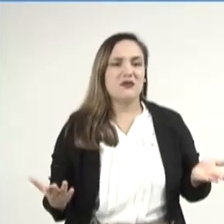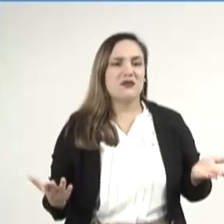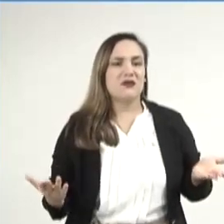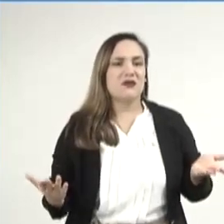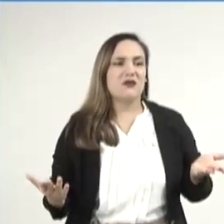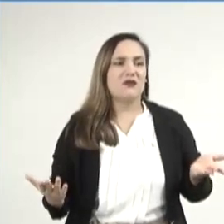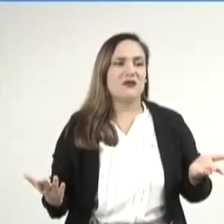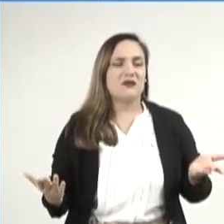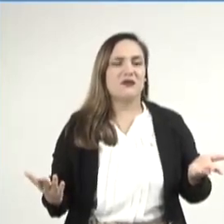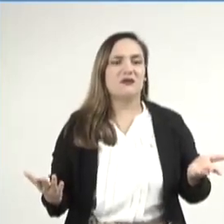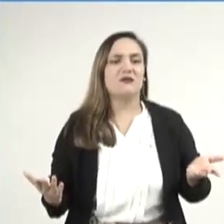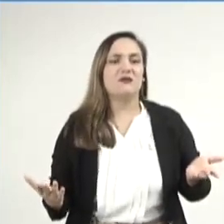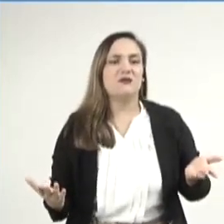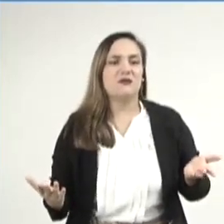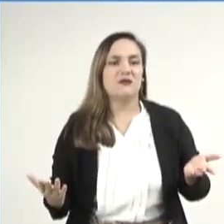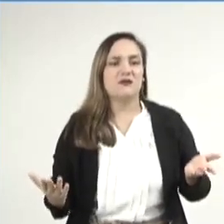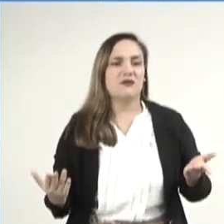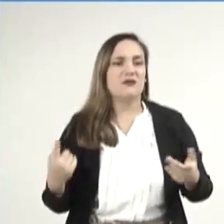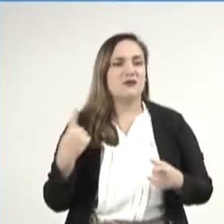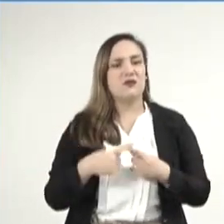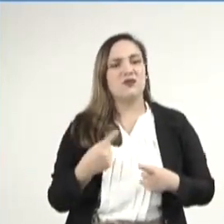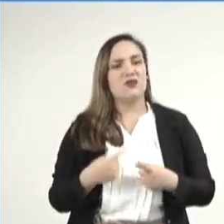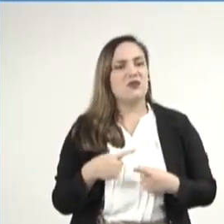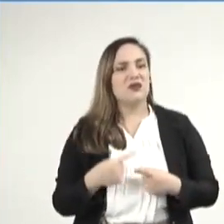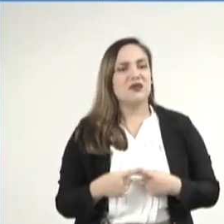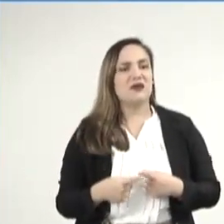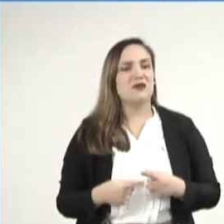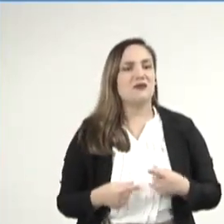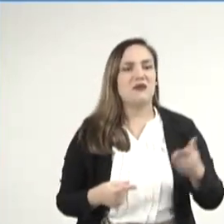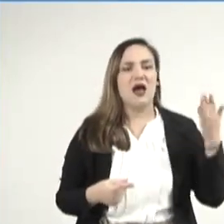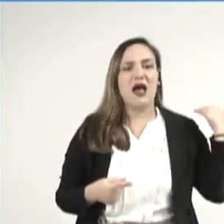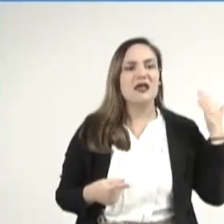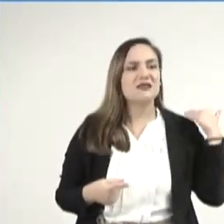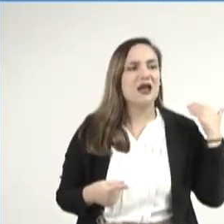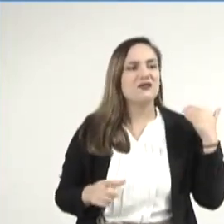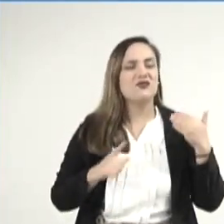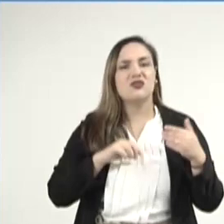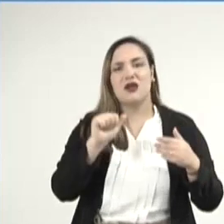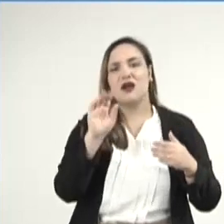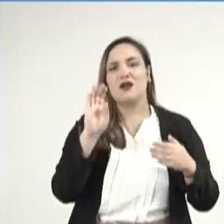aí vai virar, como antigamente virava uma árvore de Natal, depois